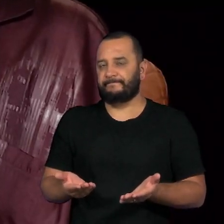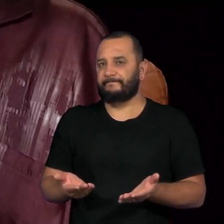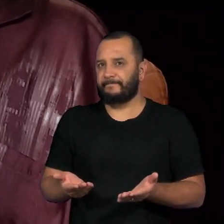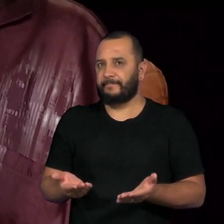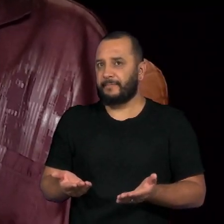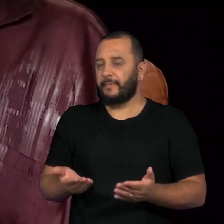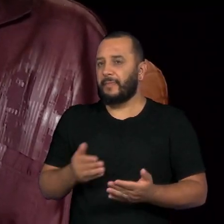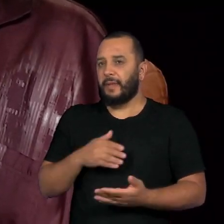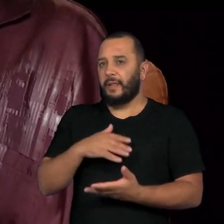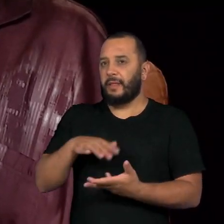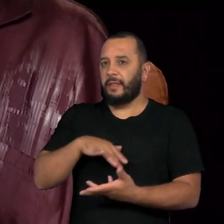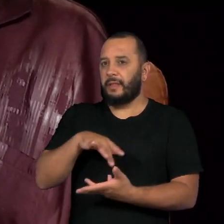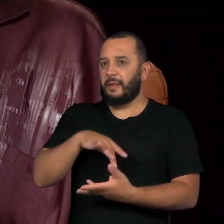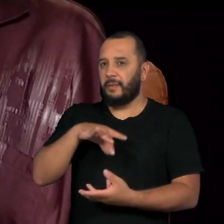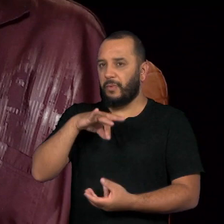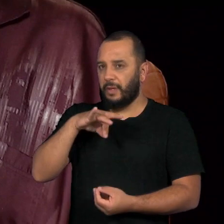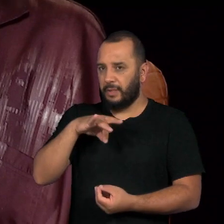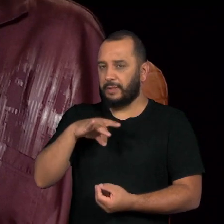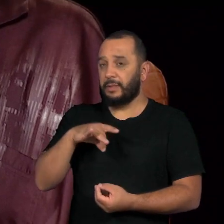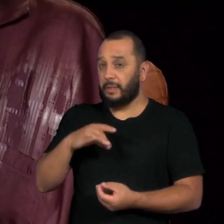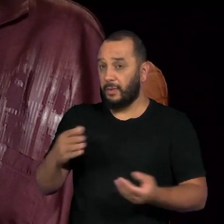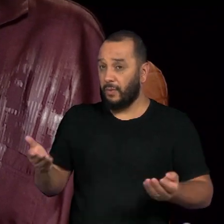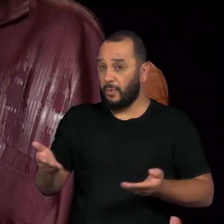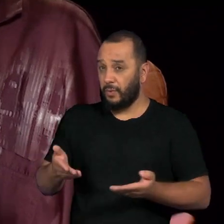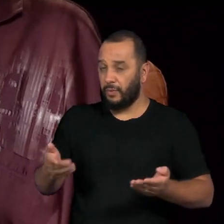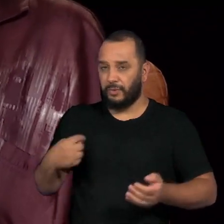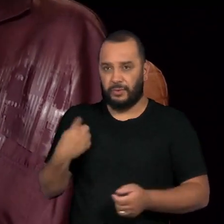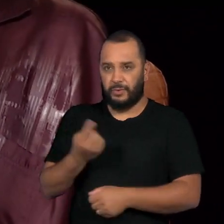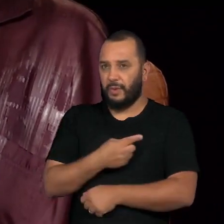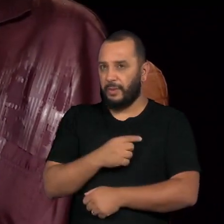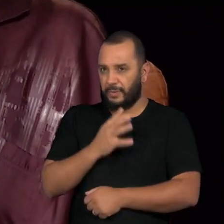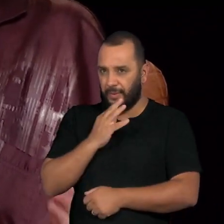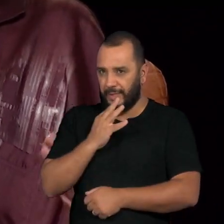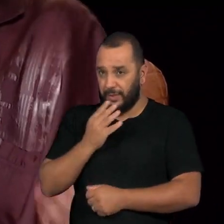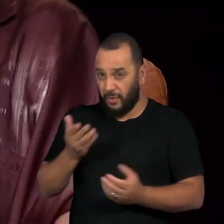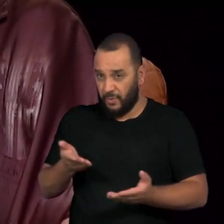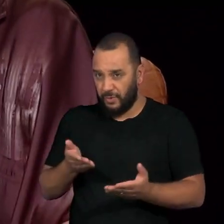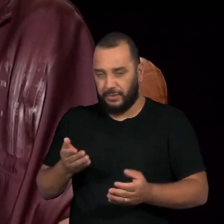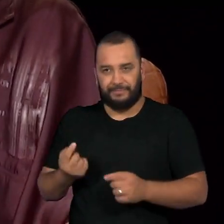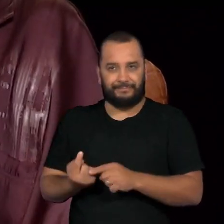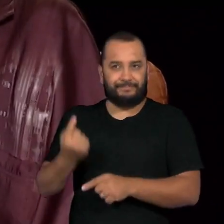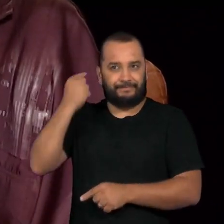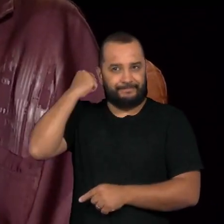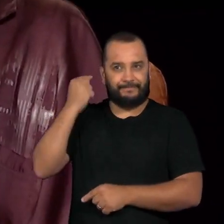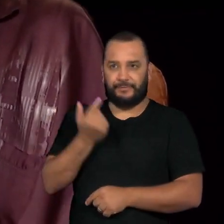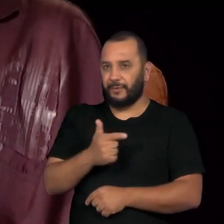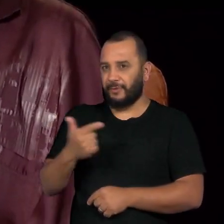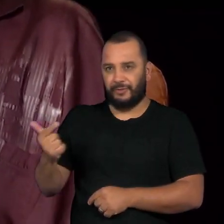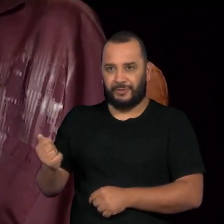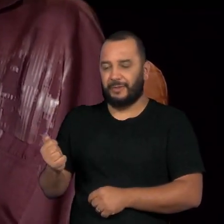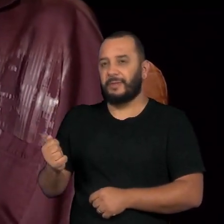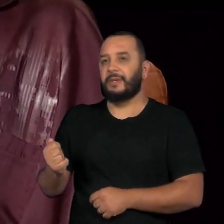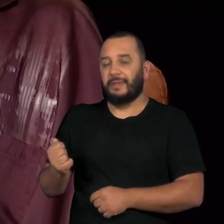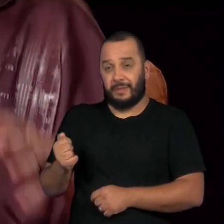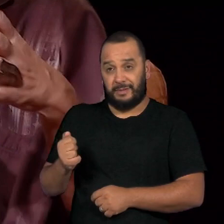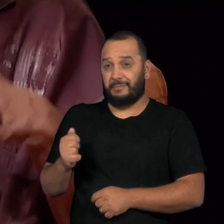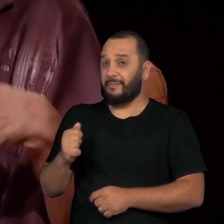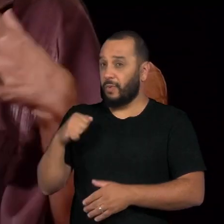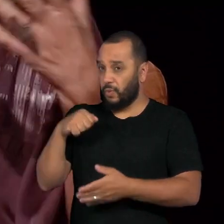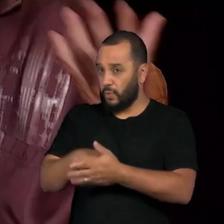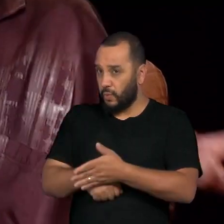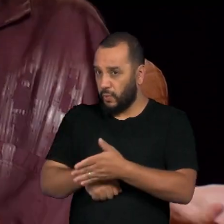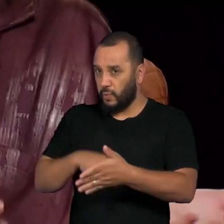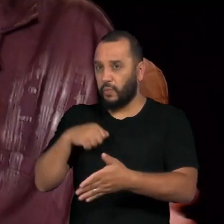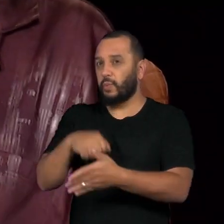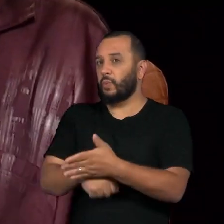a democracia, tal como a gente conhece hoje, ela não existia, e cada passo era uma luta. Então, mesmo